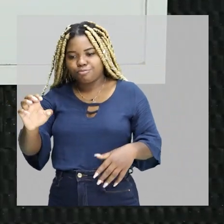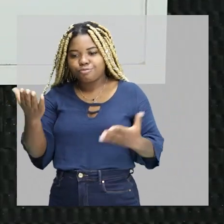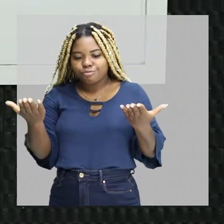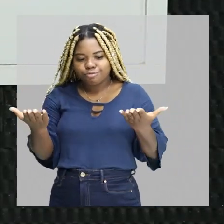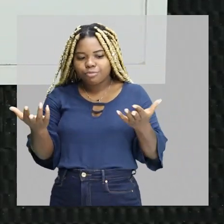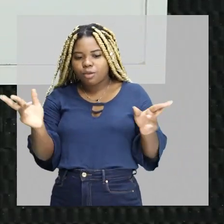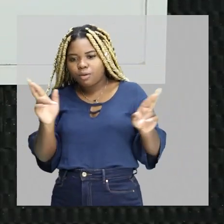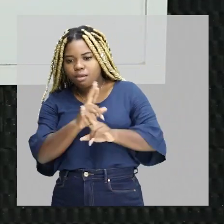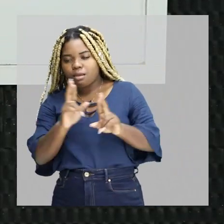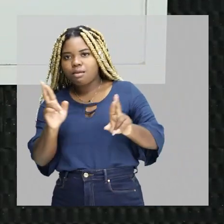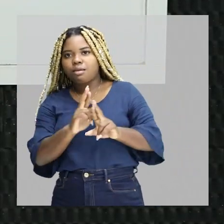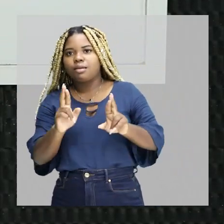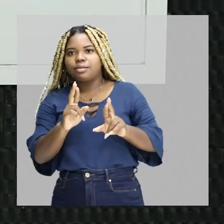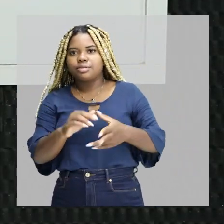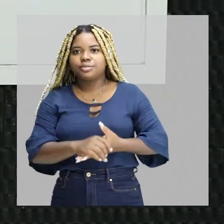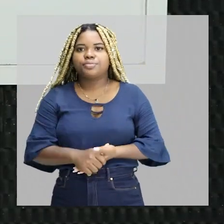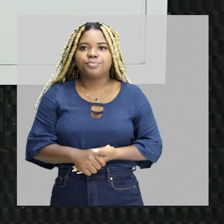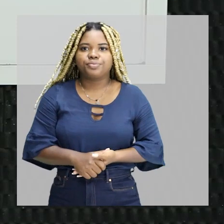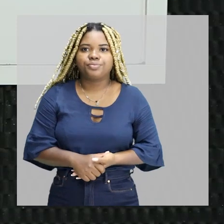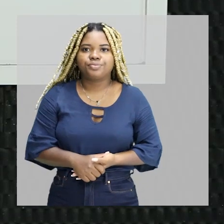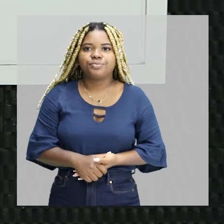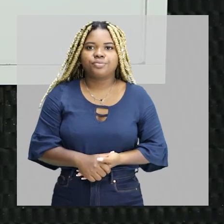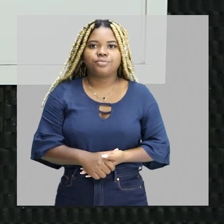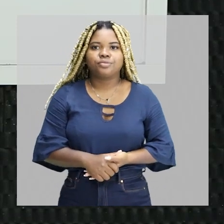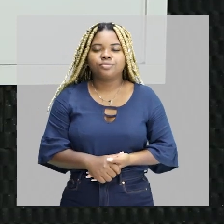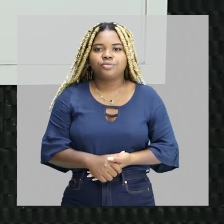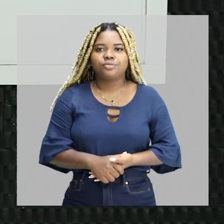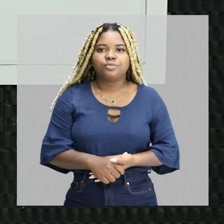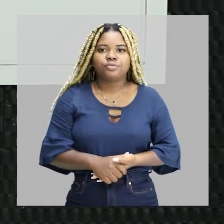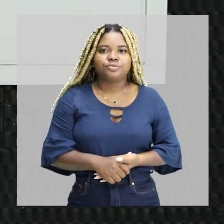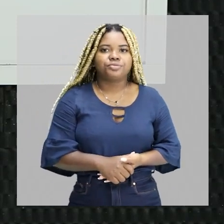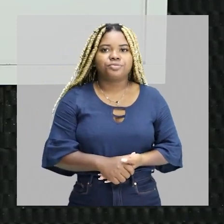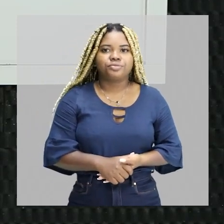ser, ó, vou botar aqui minúsculo,